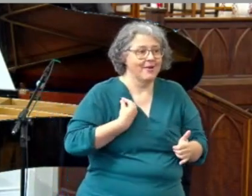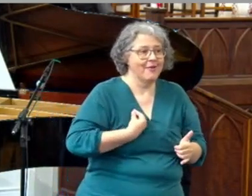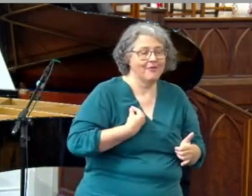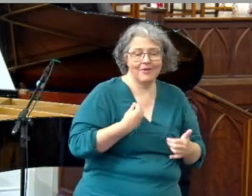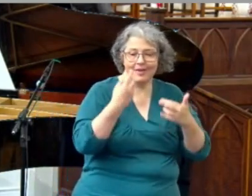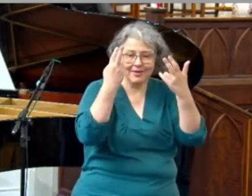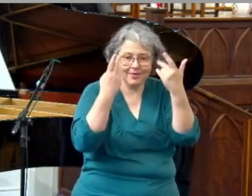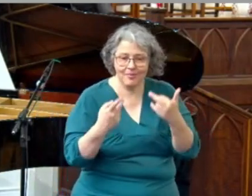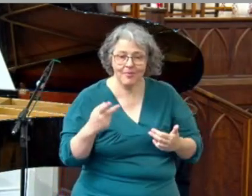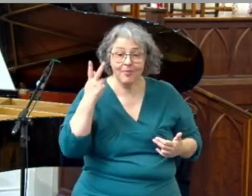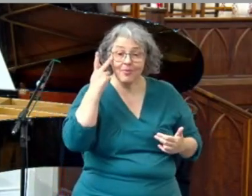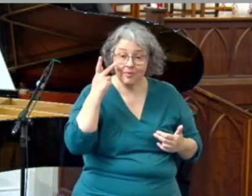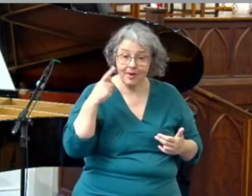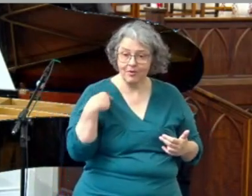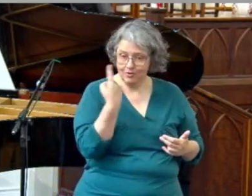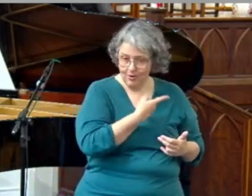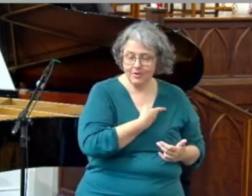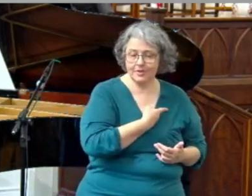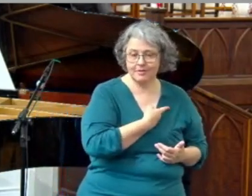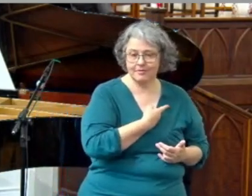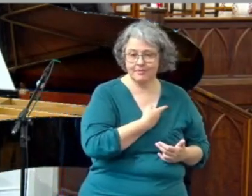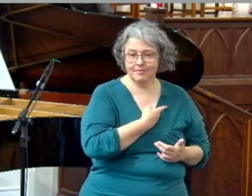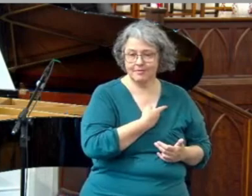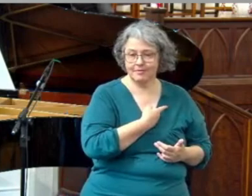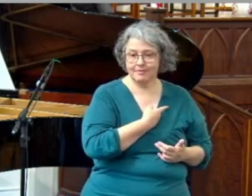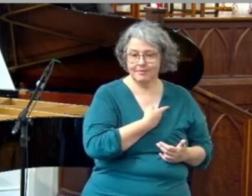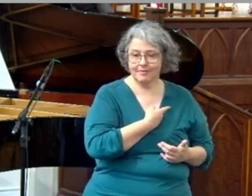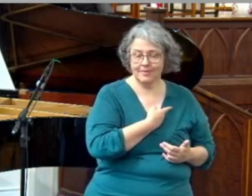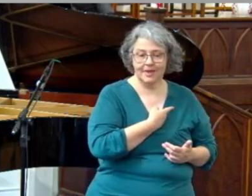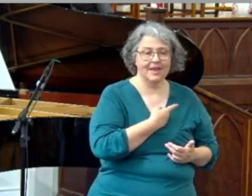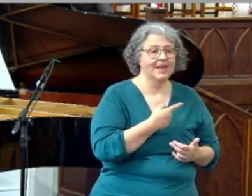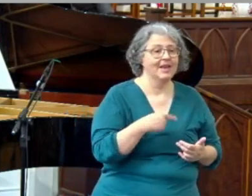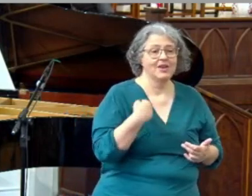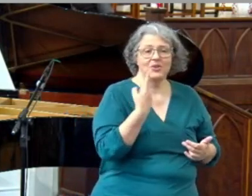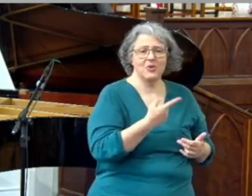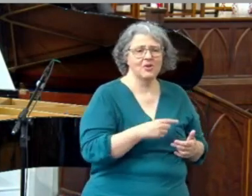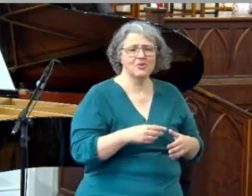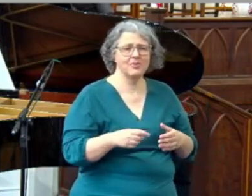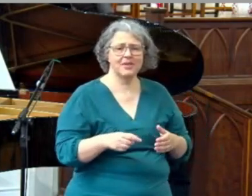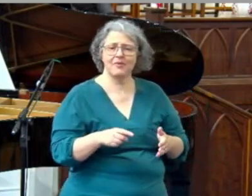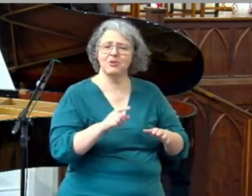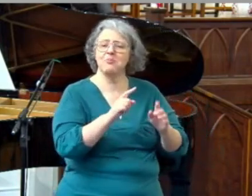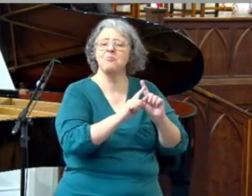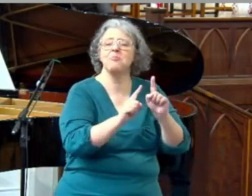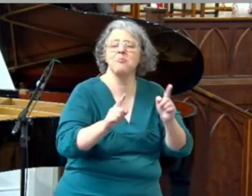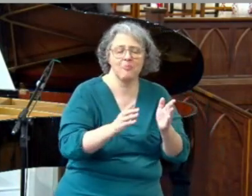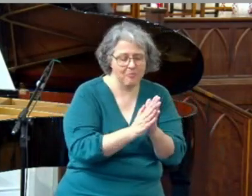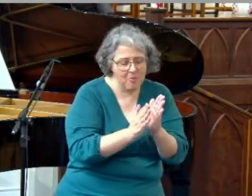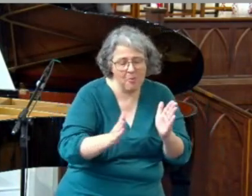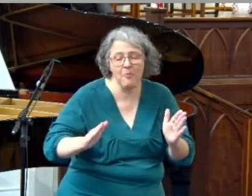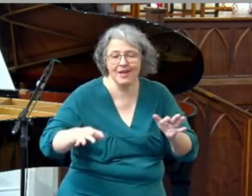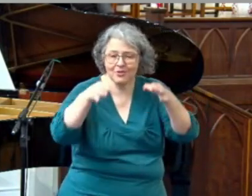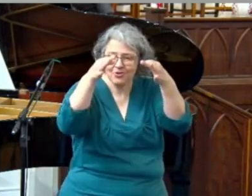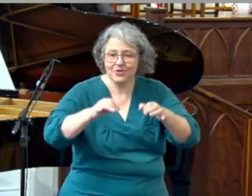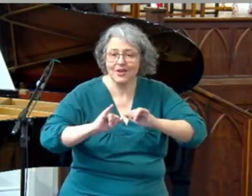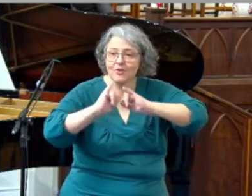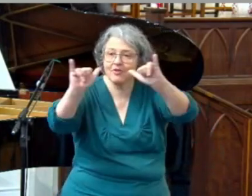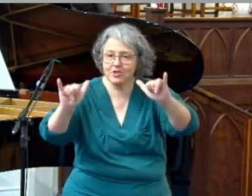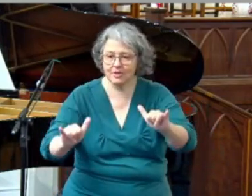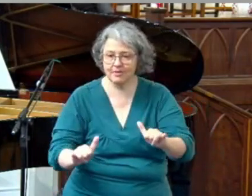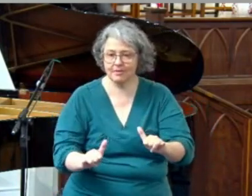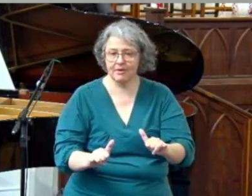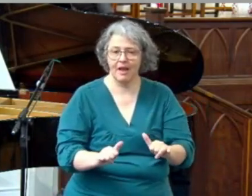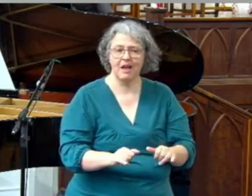estará evangelizando o ano inteiro. Dentro de casa, no